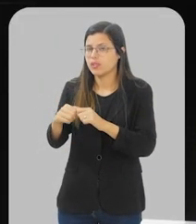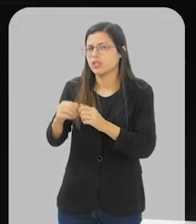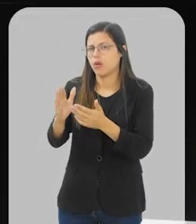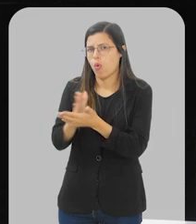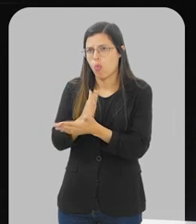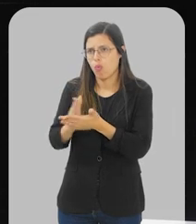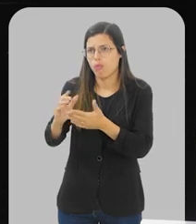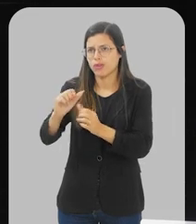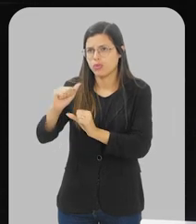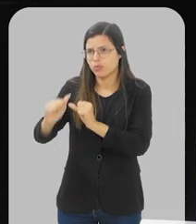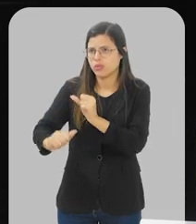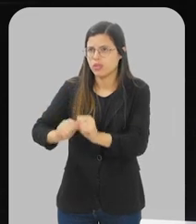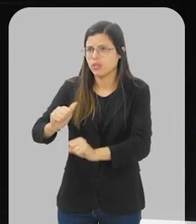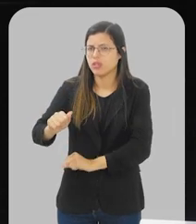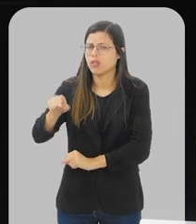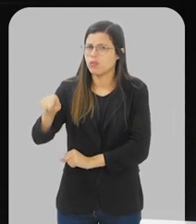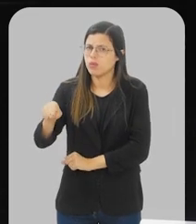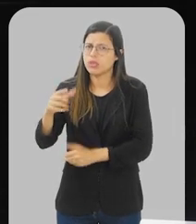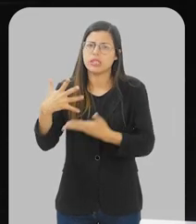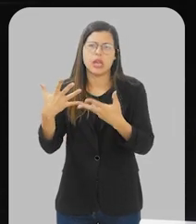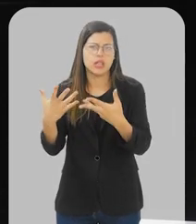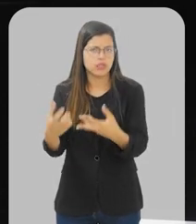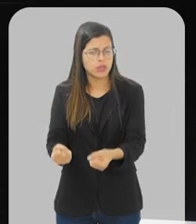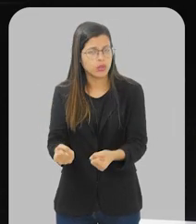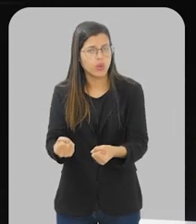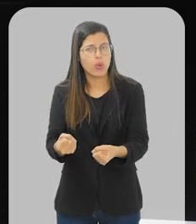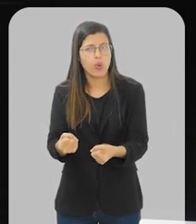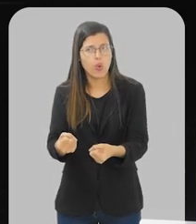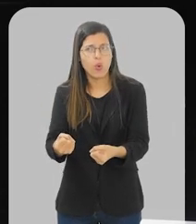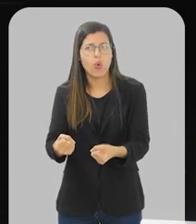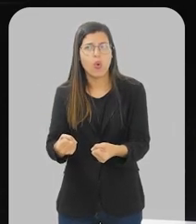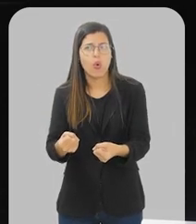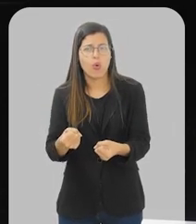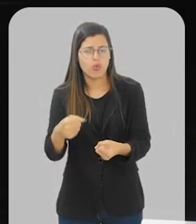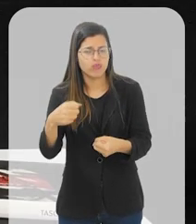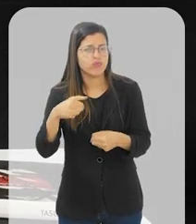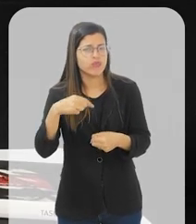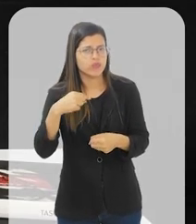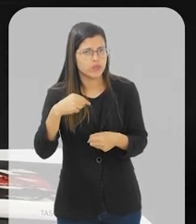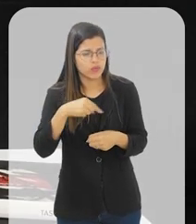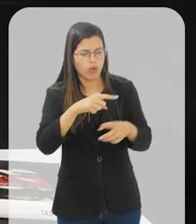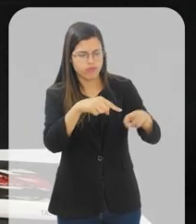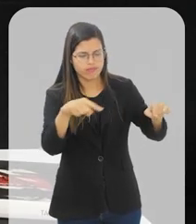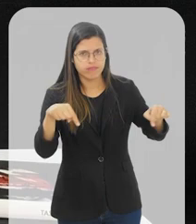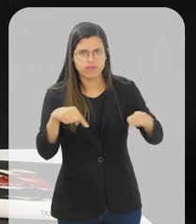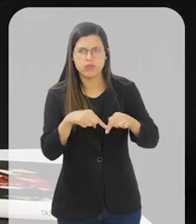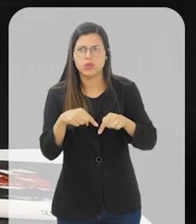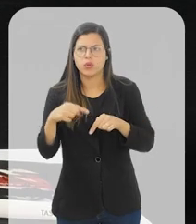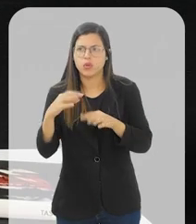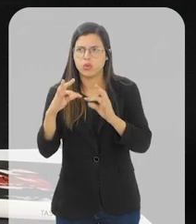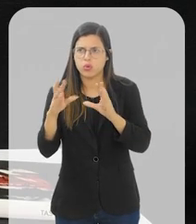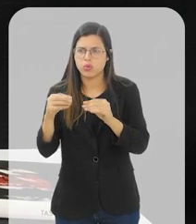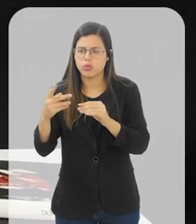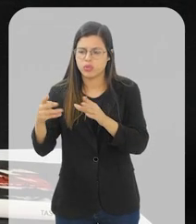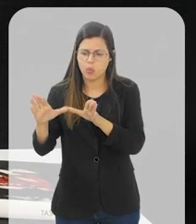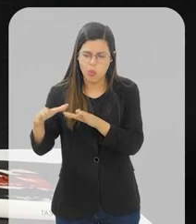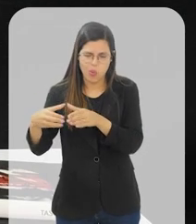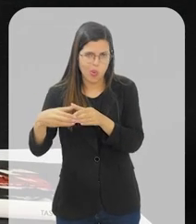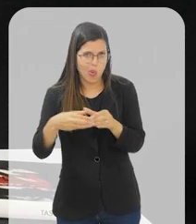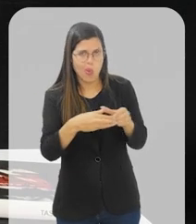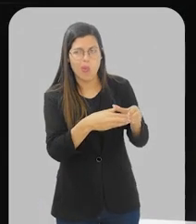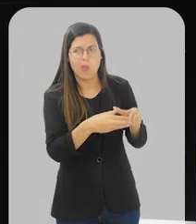eu pedi para fazer algumas mudanças, você me ouviu. Fui no barracão, toda a sua equipe estava